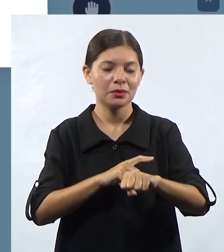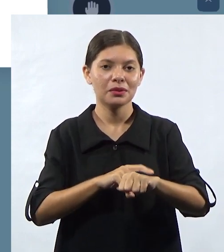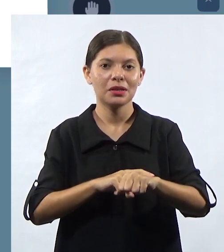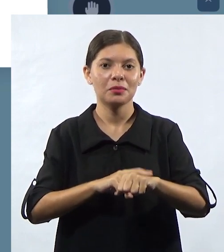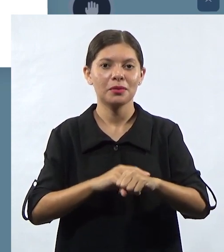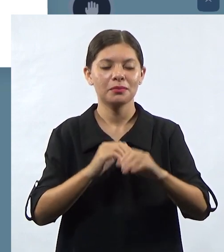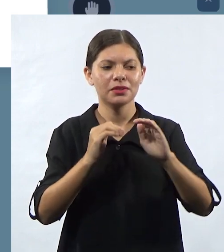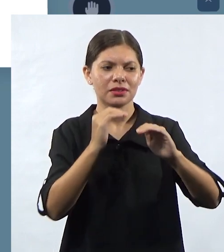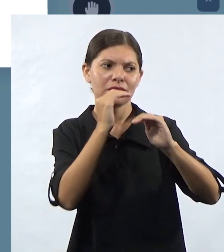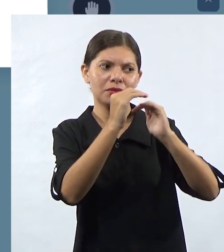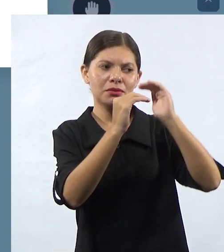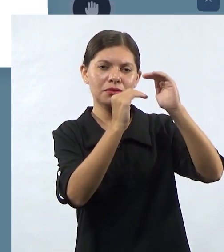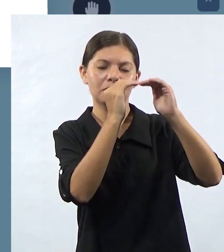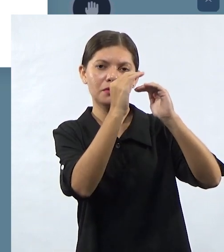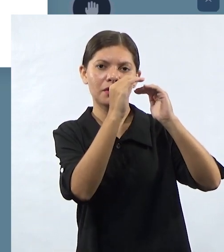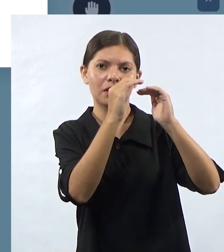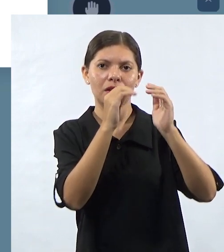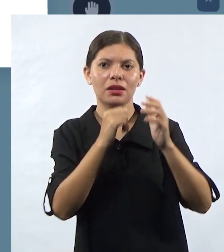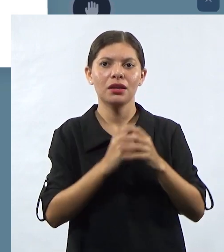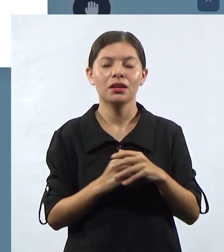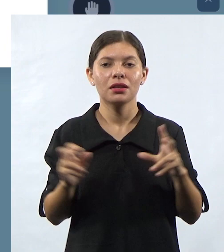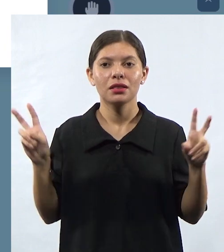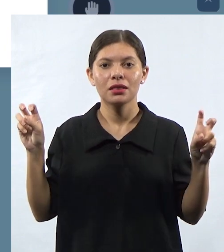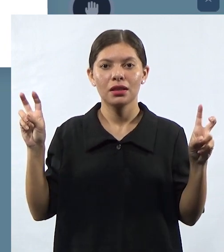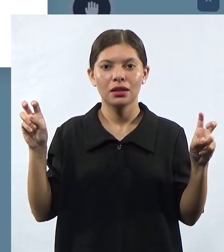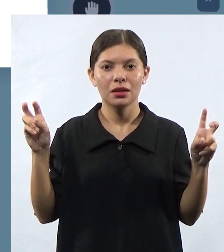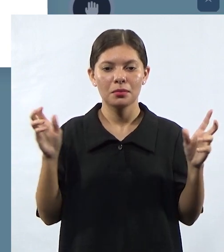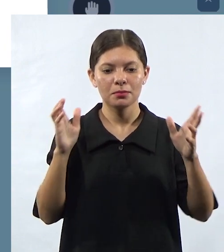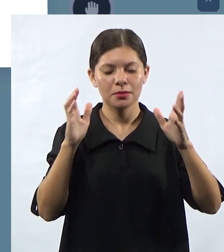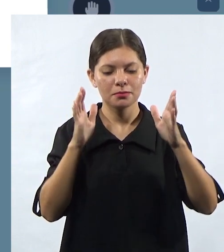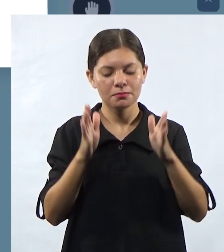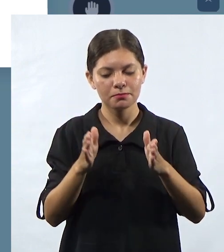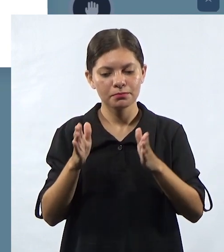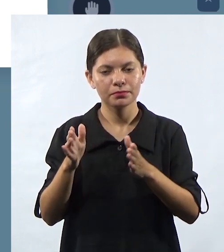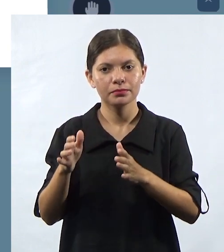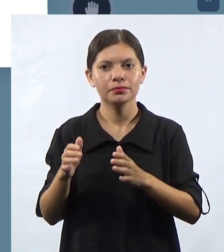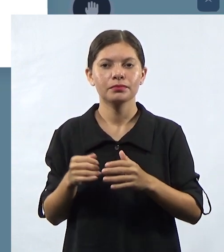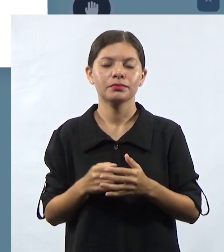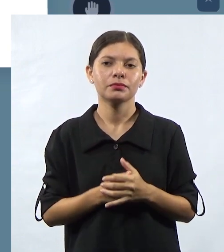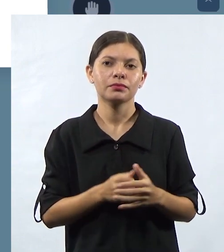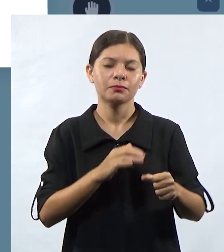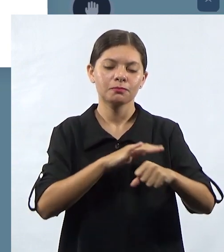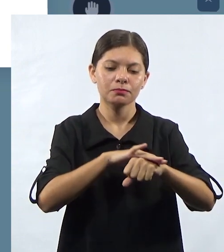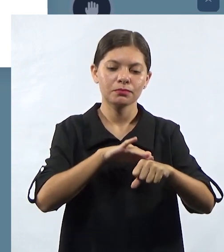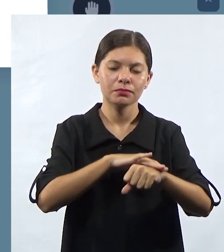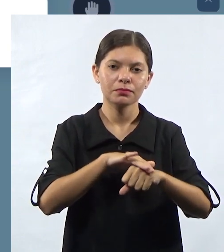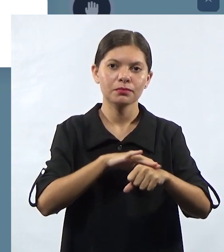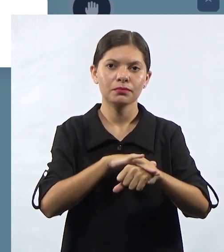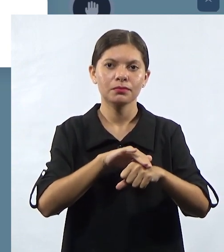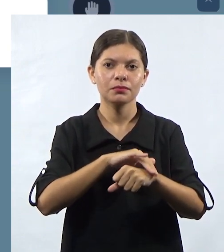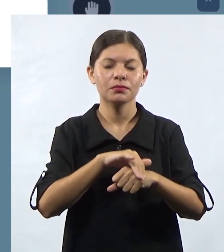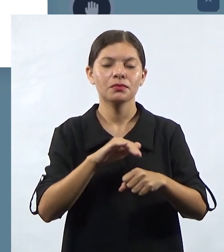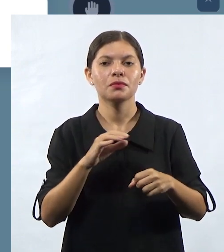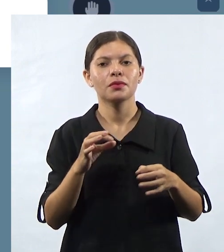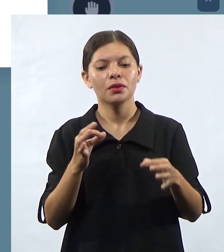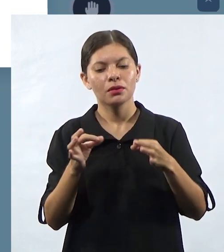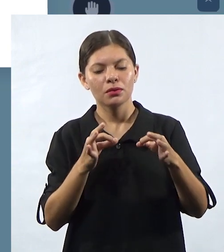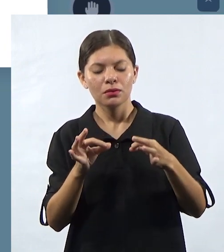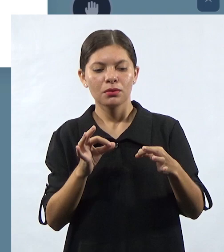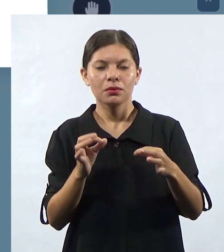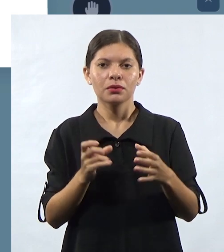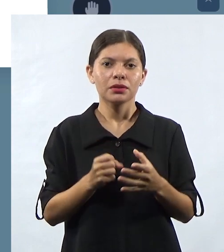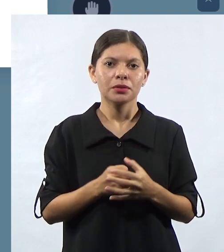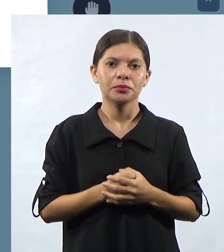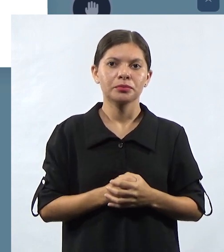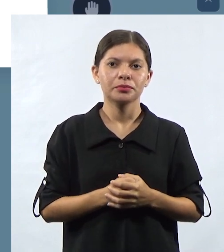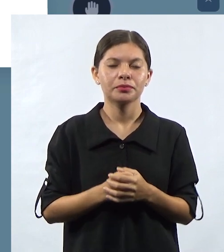Desenvolver os guias e tópicos para cada encontro que vocês vão fazer, ordenar as questões. Então, você pode fazer um encontro para